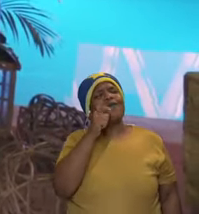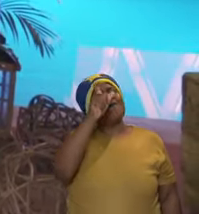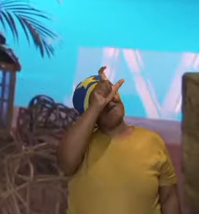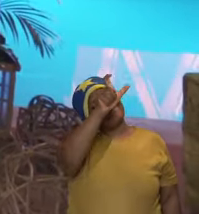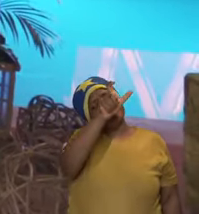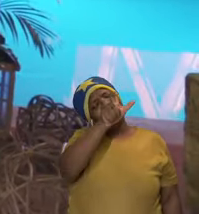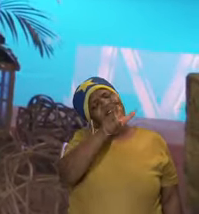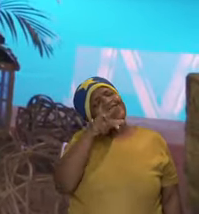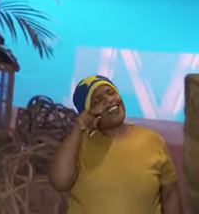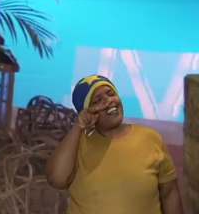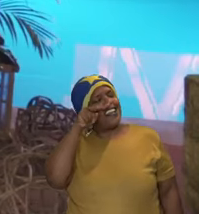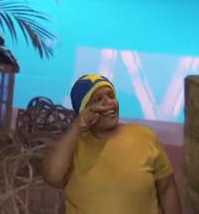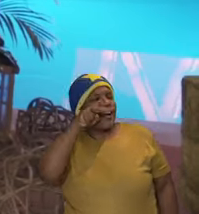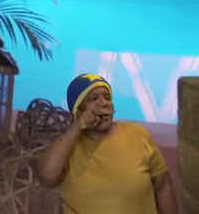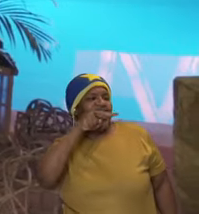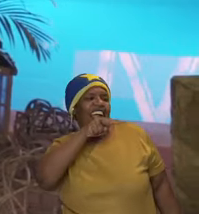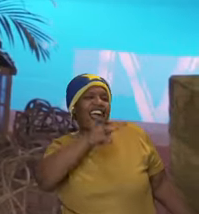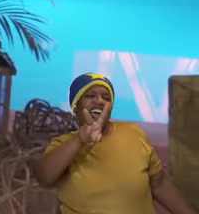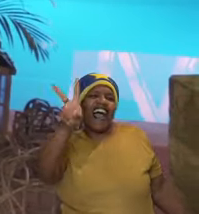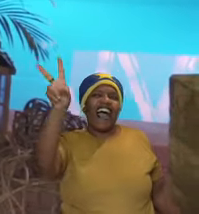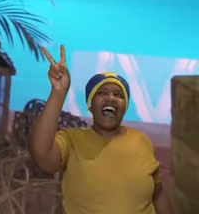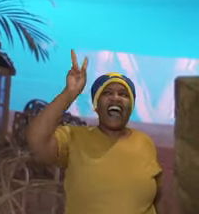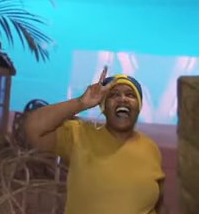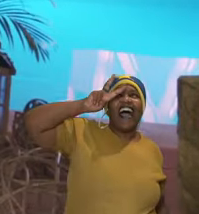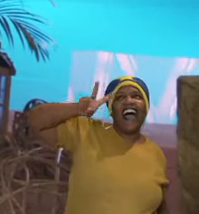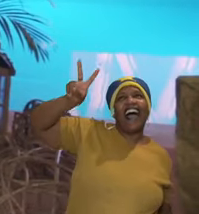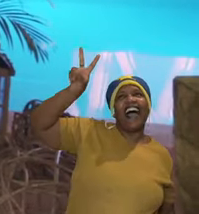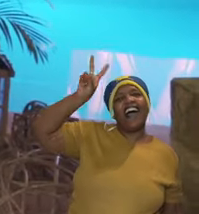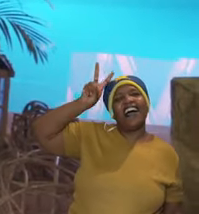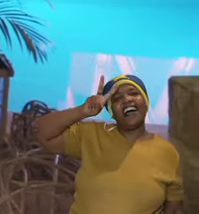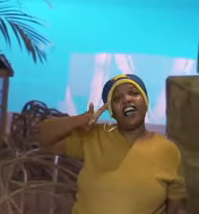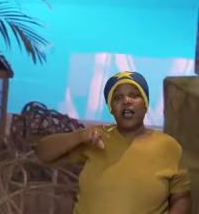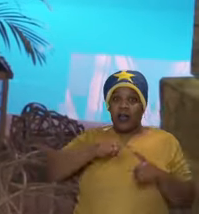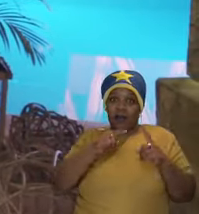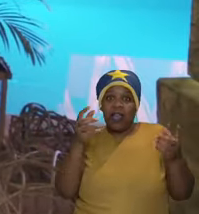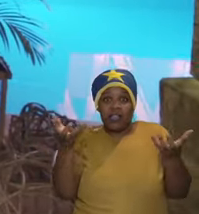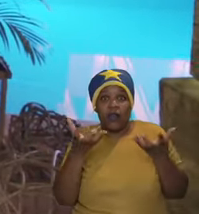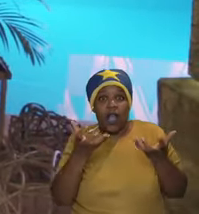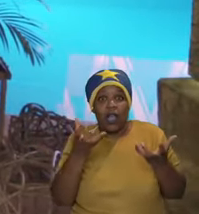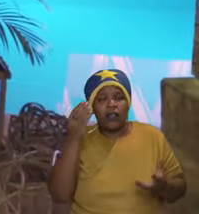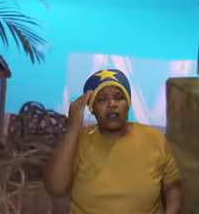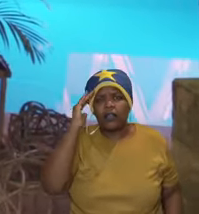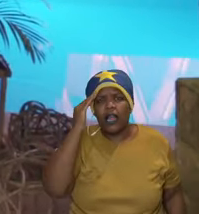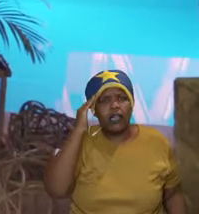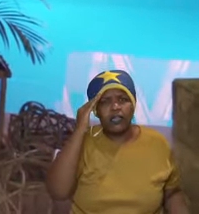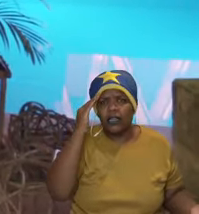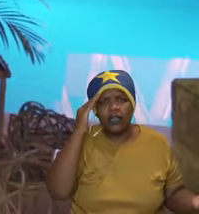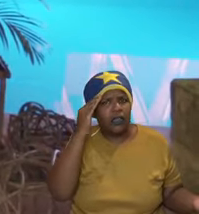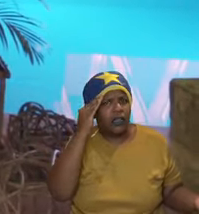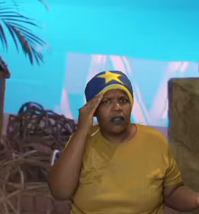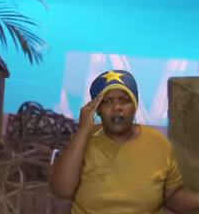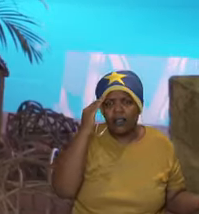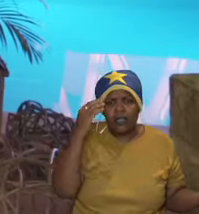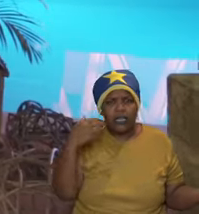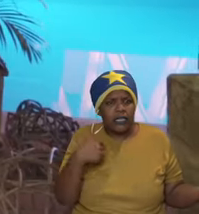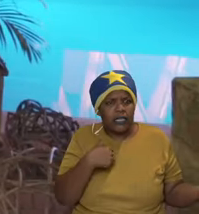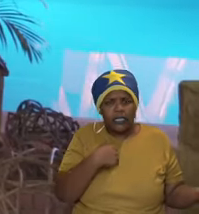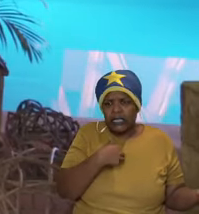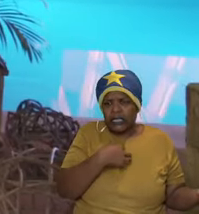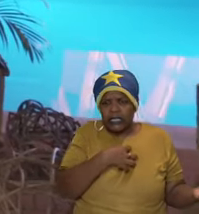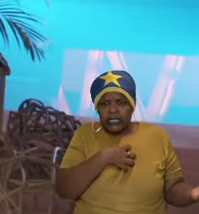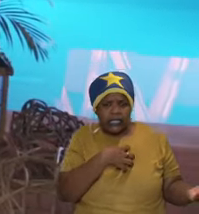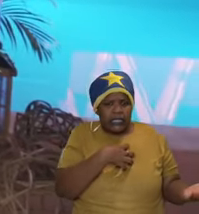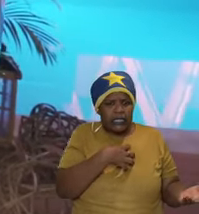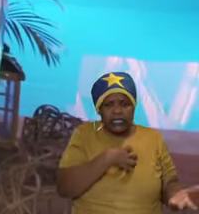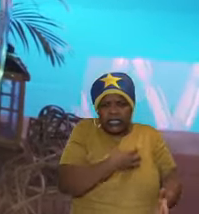e poder lembrar, mas quero entender o que que eu tô sentindo